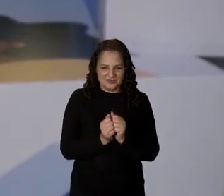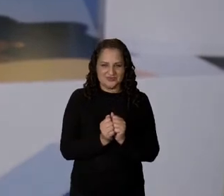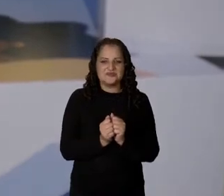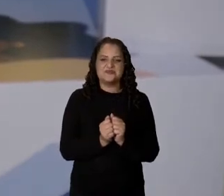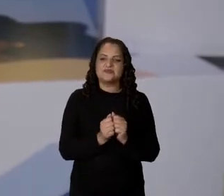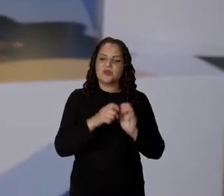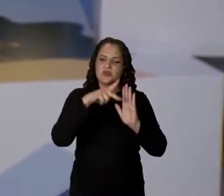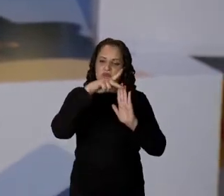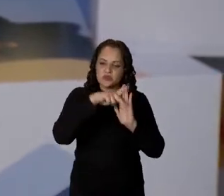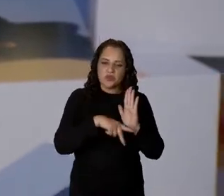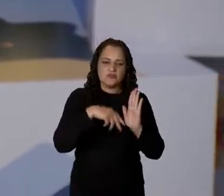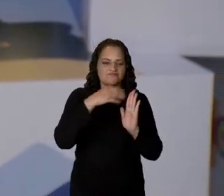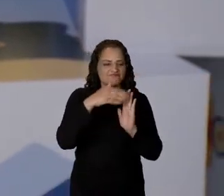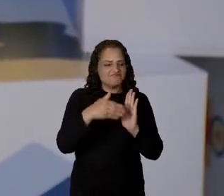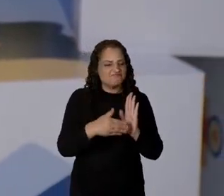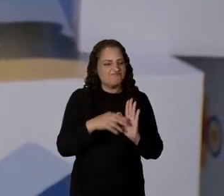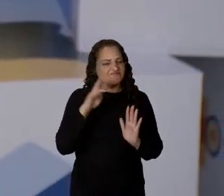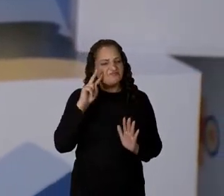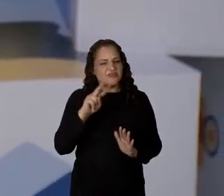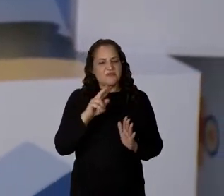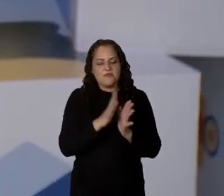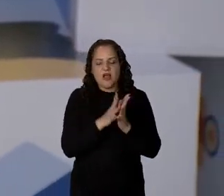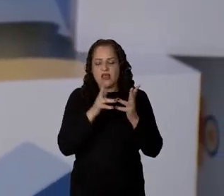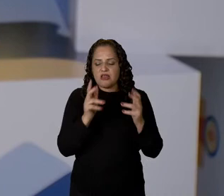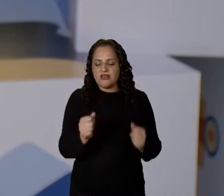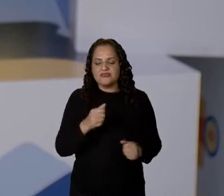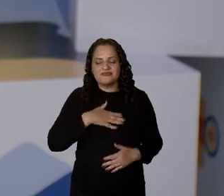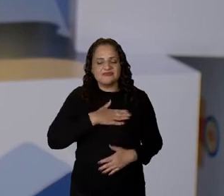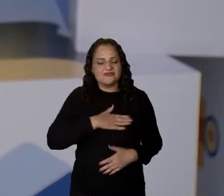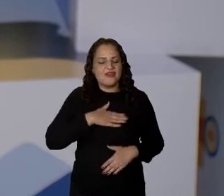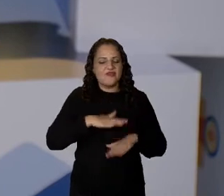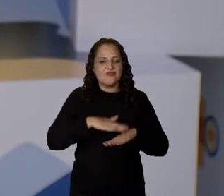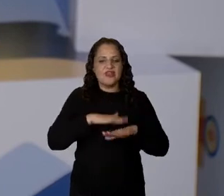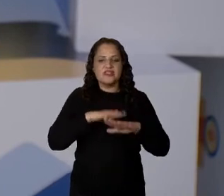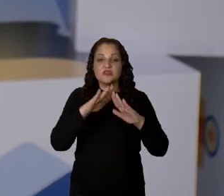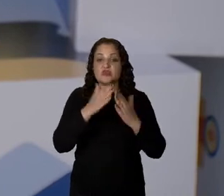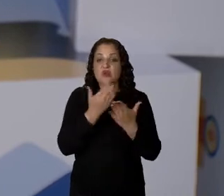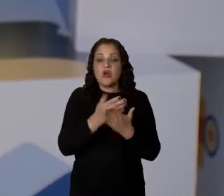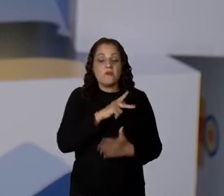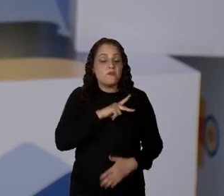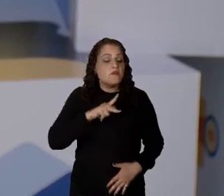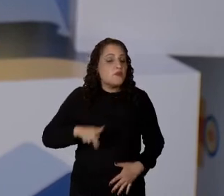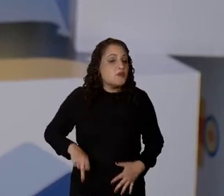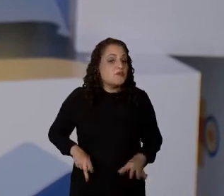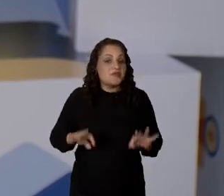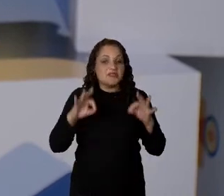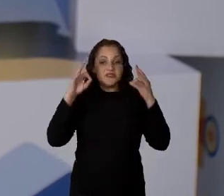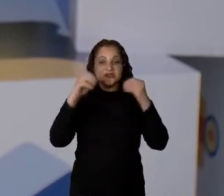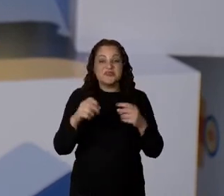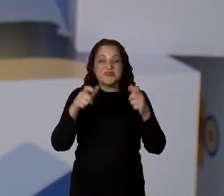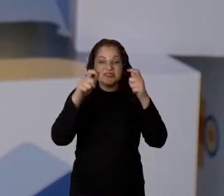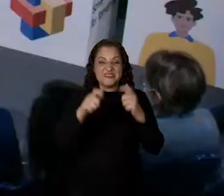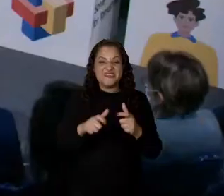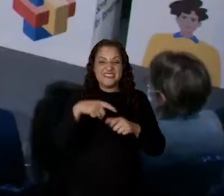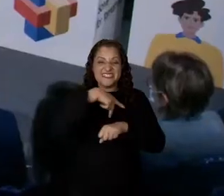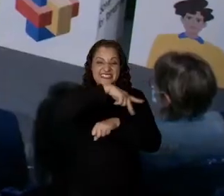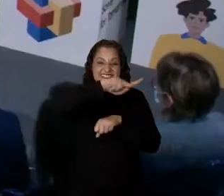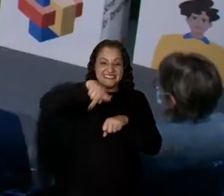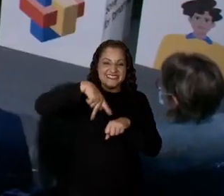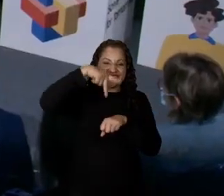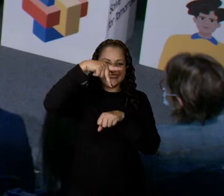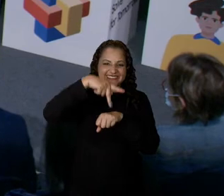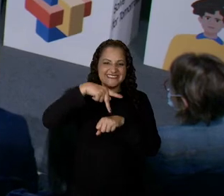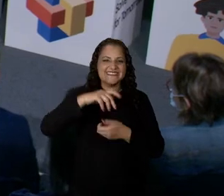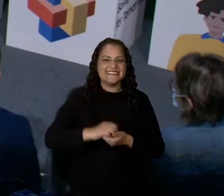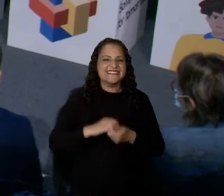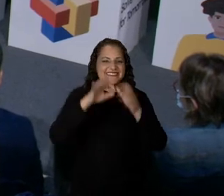os projetos tão incríveis, feitos por escolas públicas de todas as regiões do país.